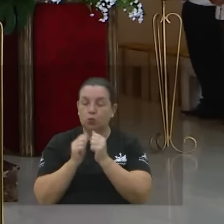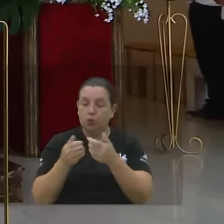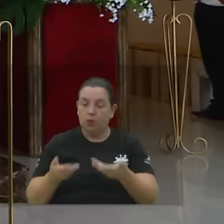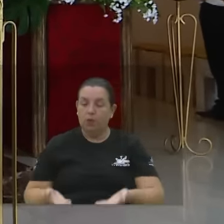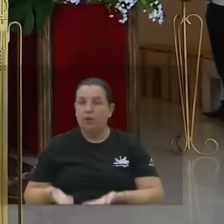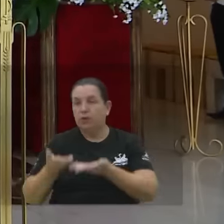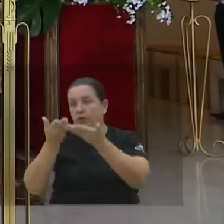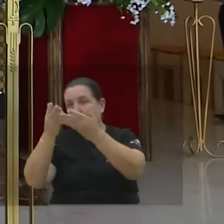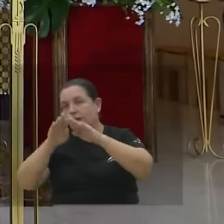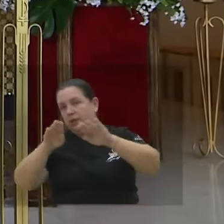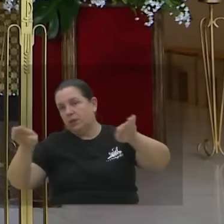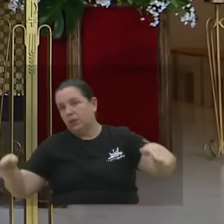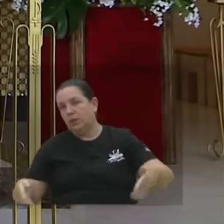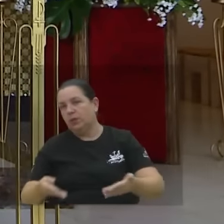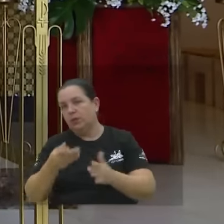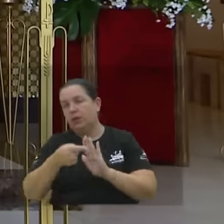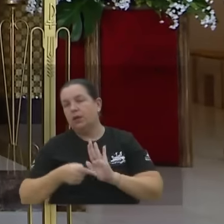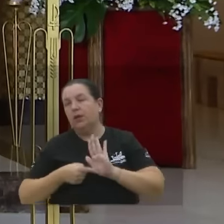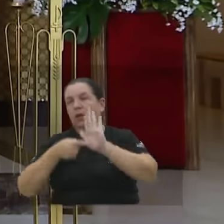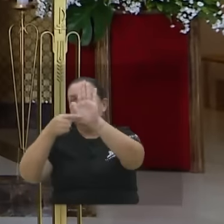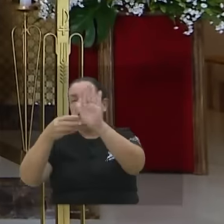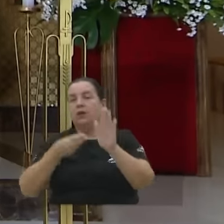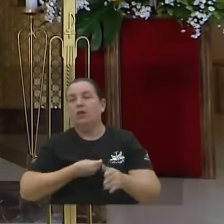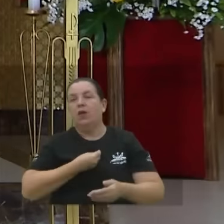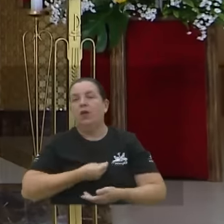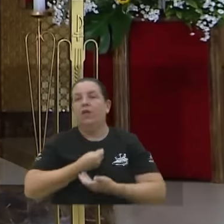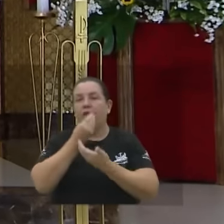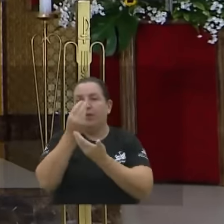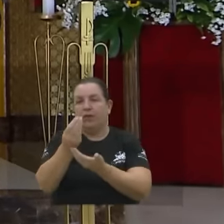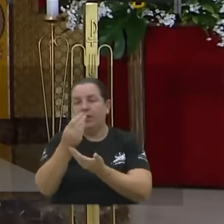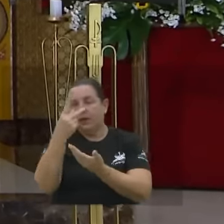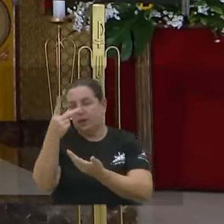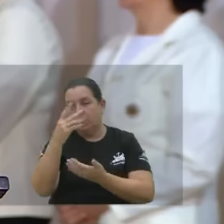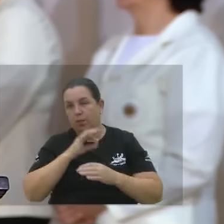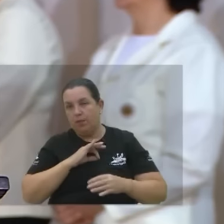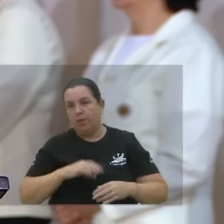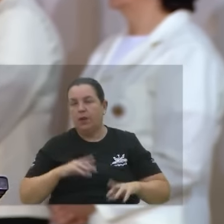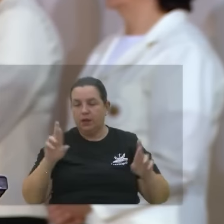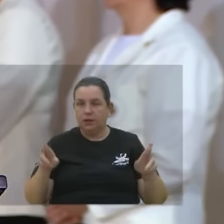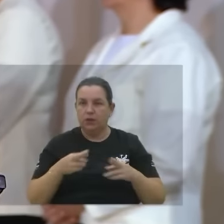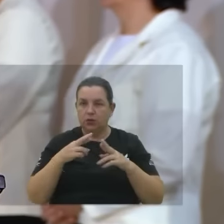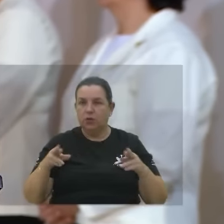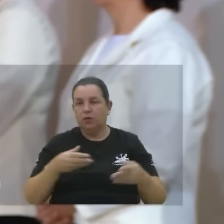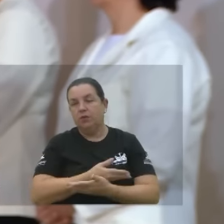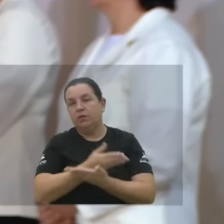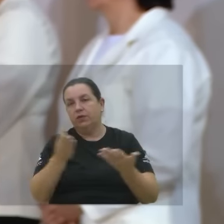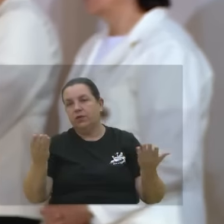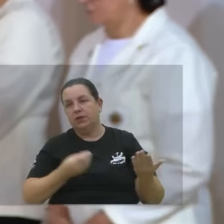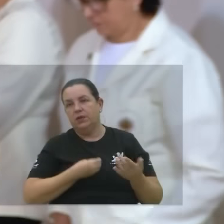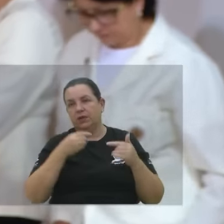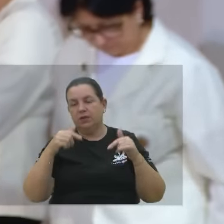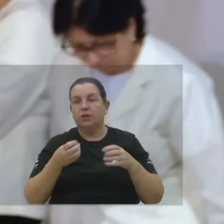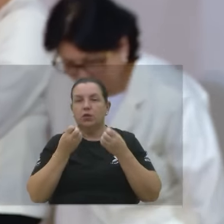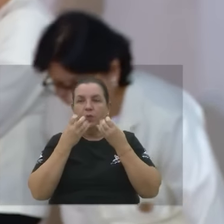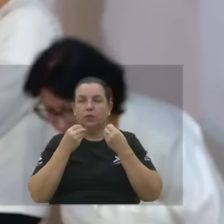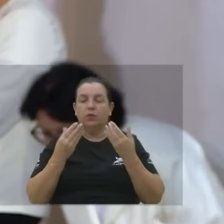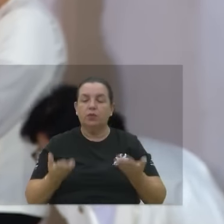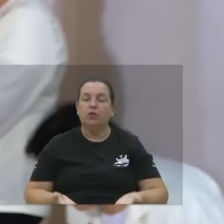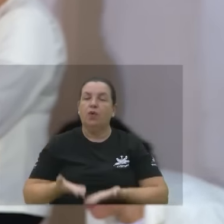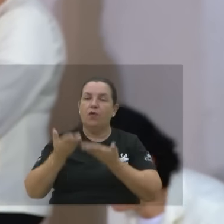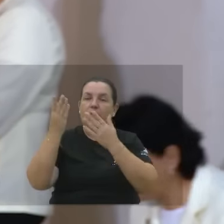altar, apresentemos a vida do Padre Reginaldo. Você que está aqui, seja generoso em